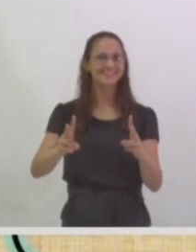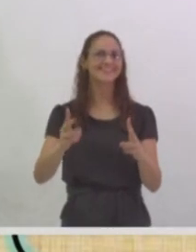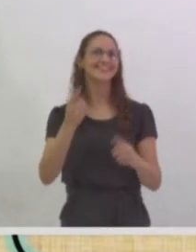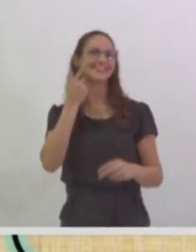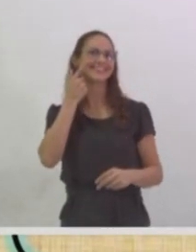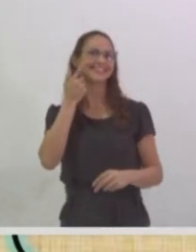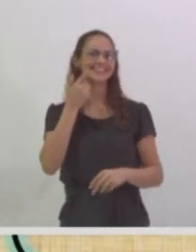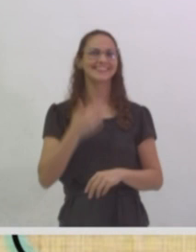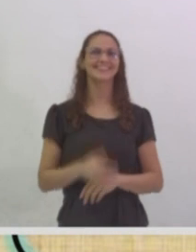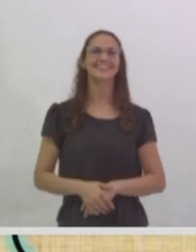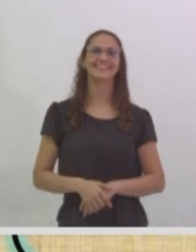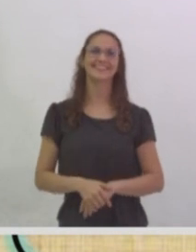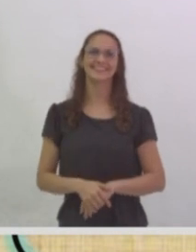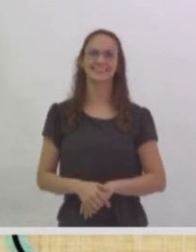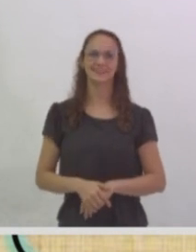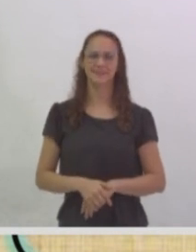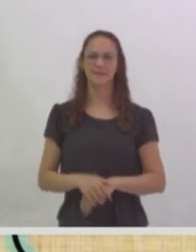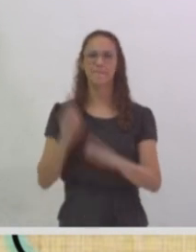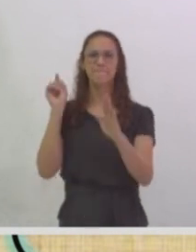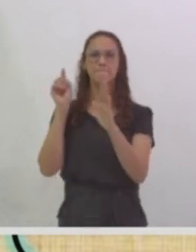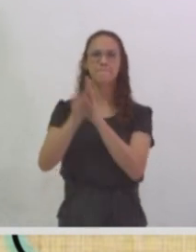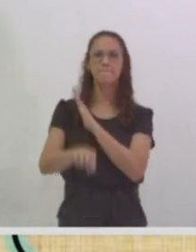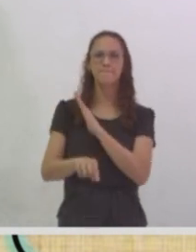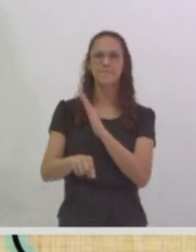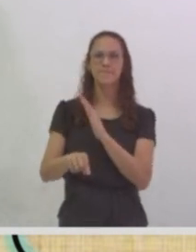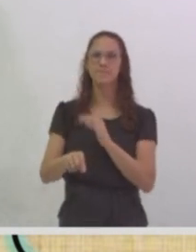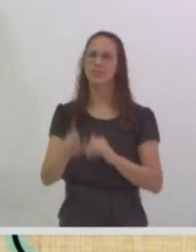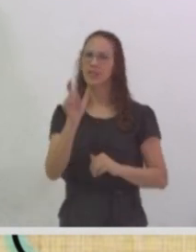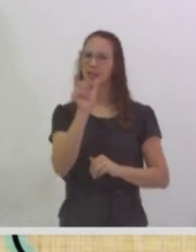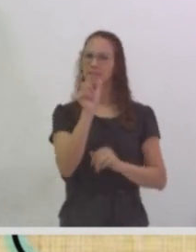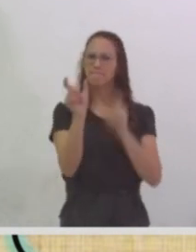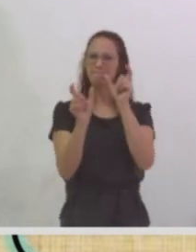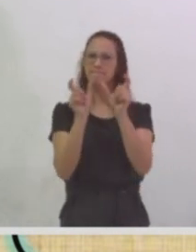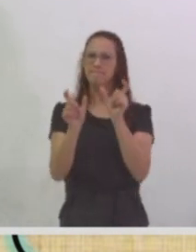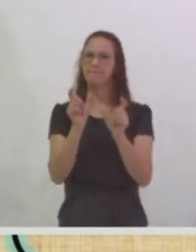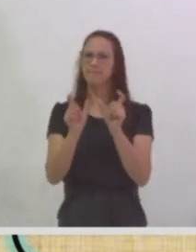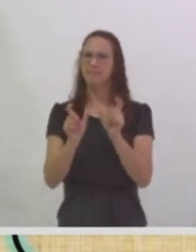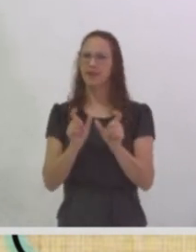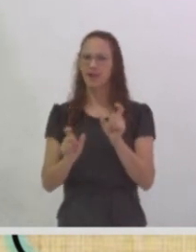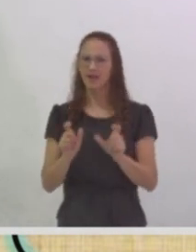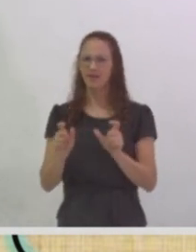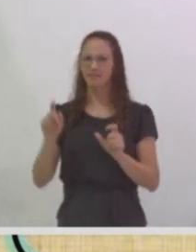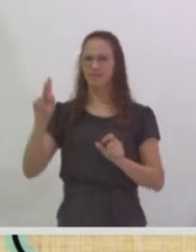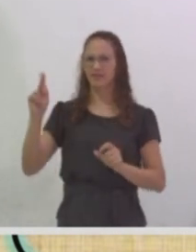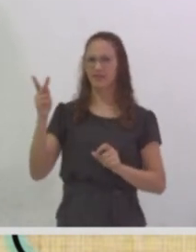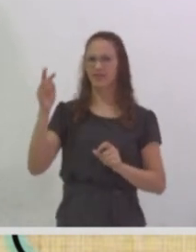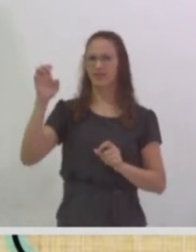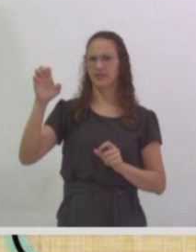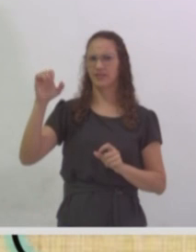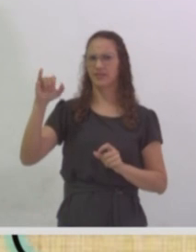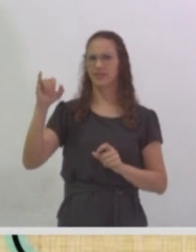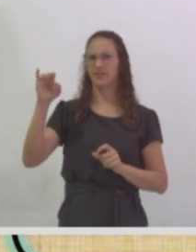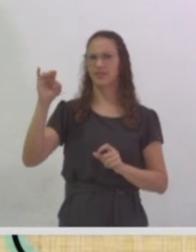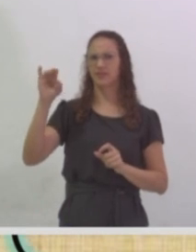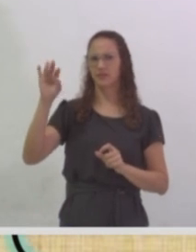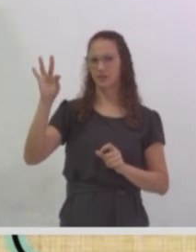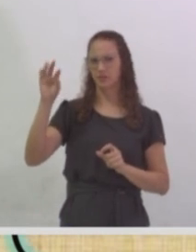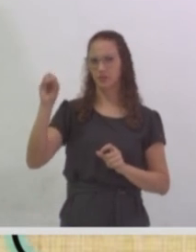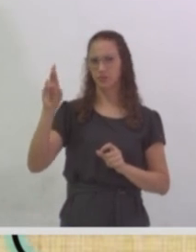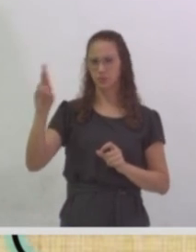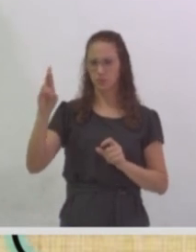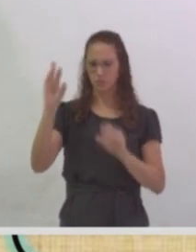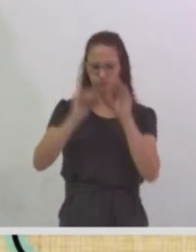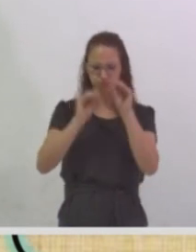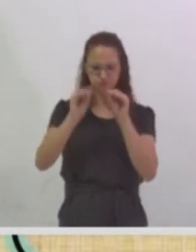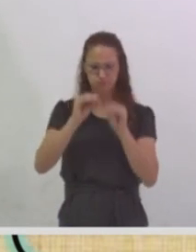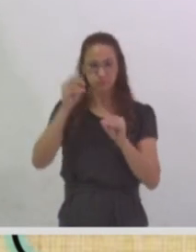liga na história aí. Quantas palavras Heitor juntou no quinto dia? Tá lembrado no quinto dia? Foram